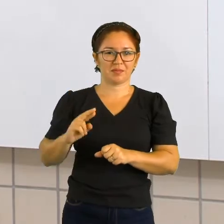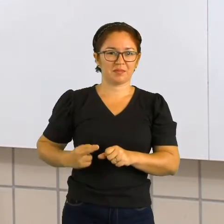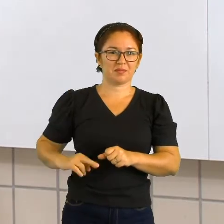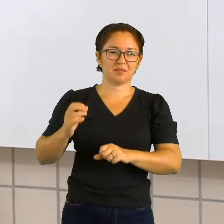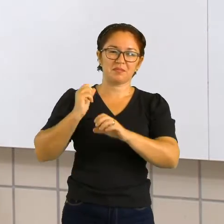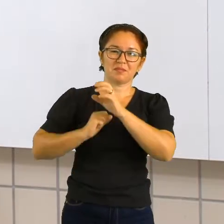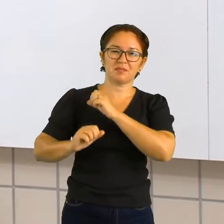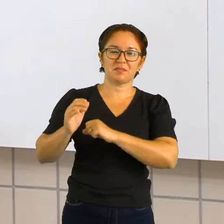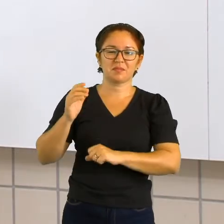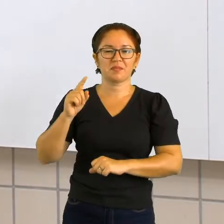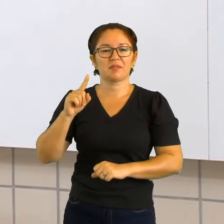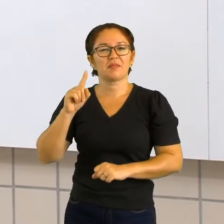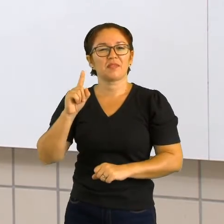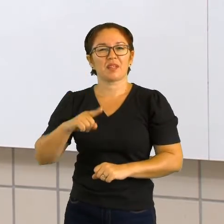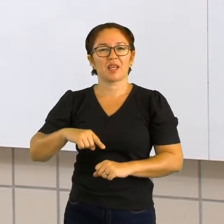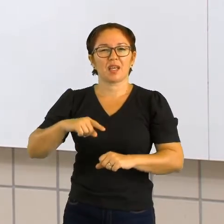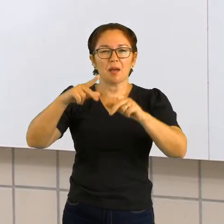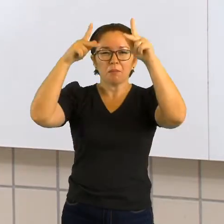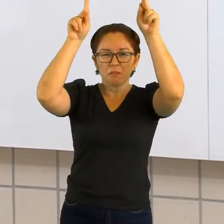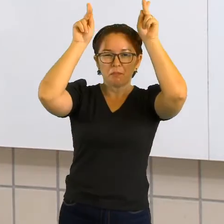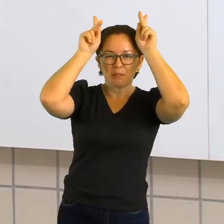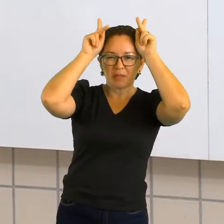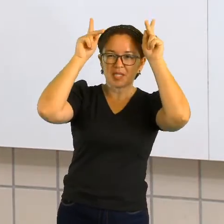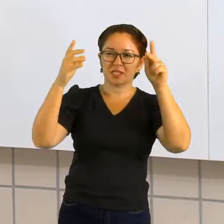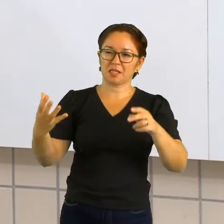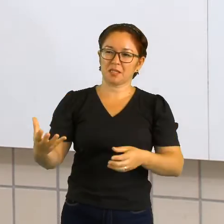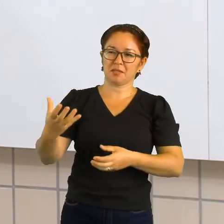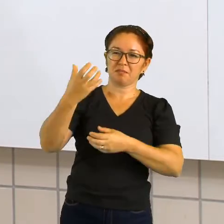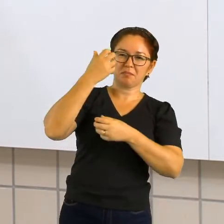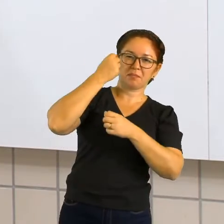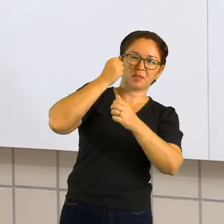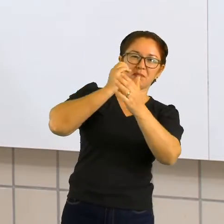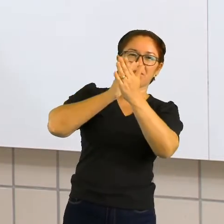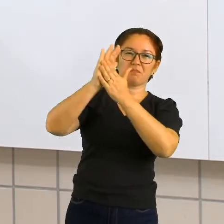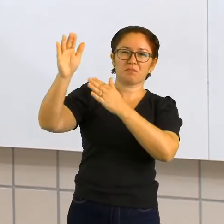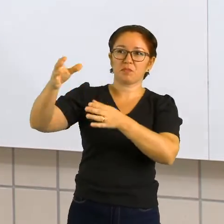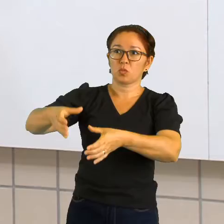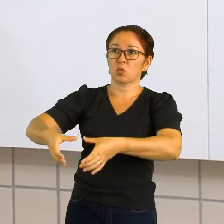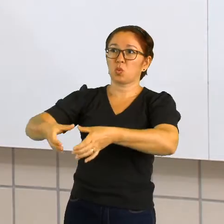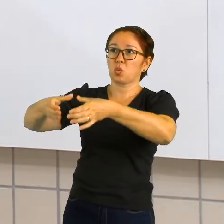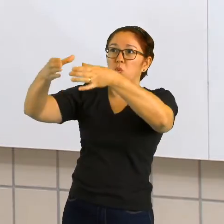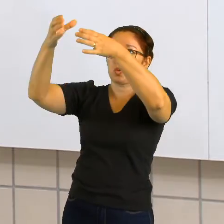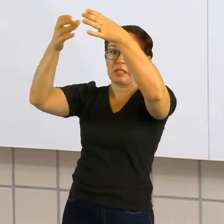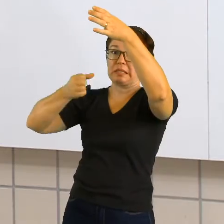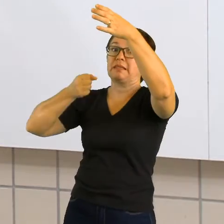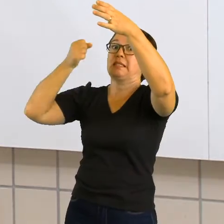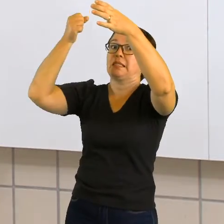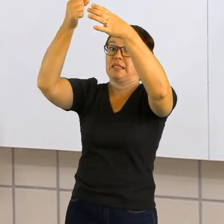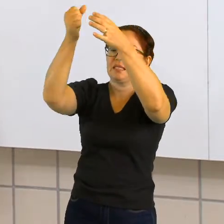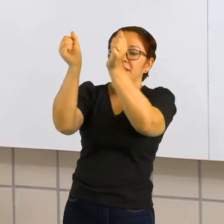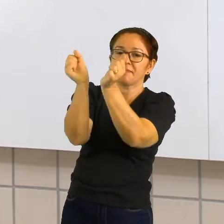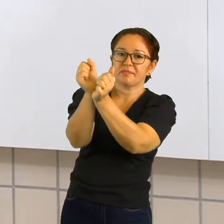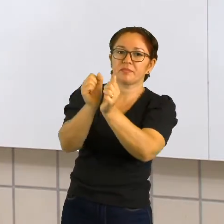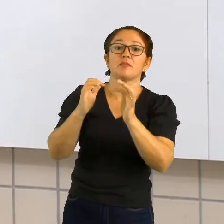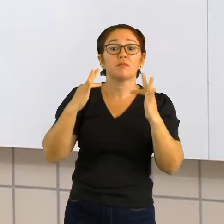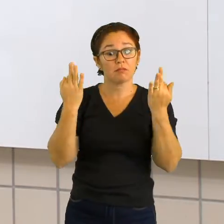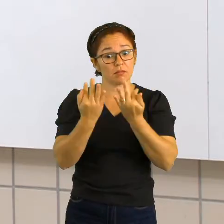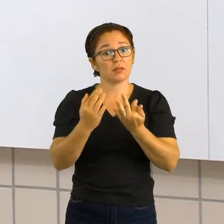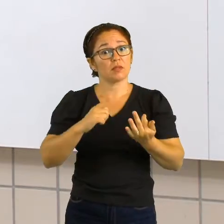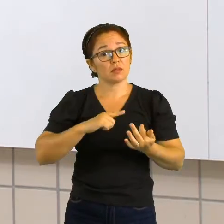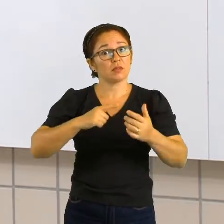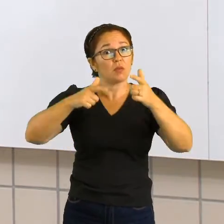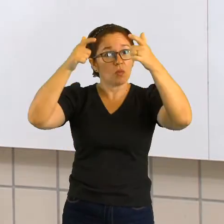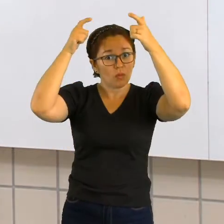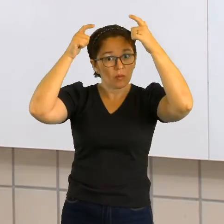que foi raptada e levada para a torre, e ela tinha uma família, tinha o rei, tinha a rainha, e esse rei e